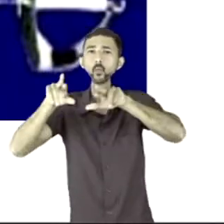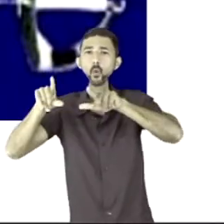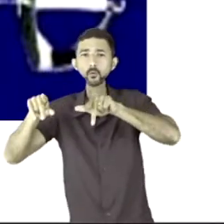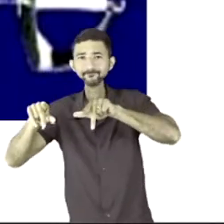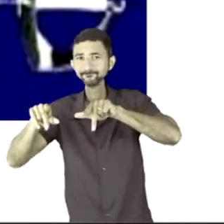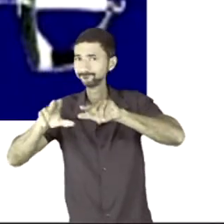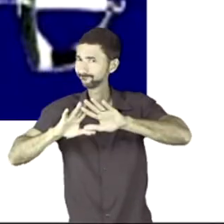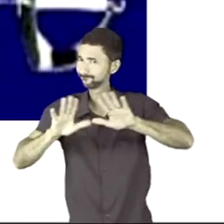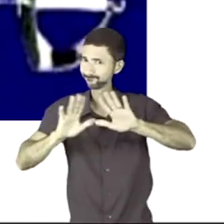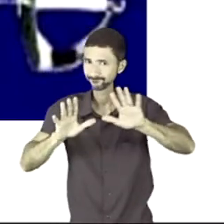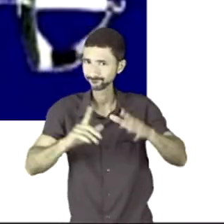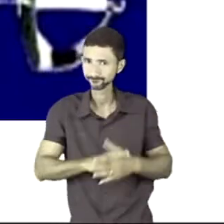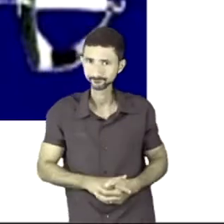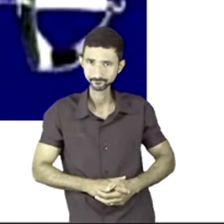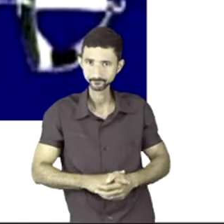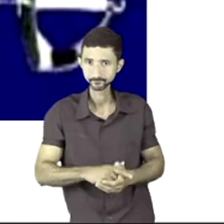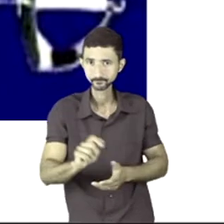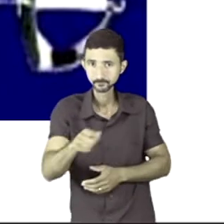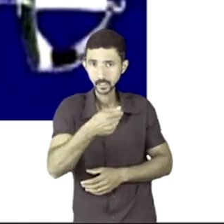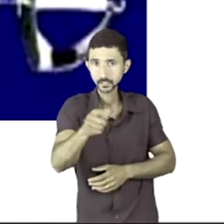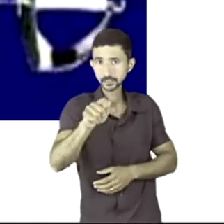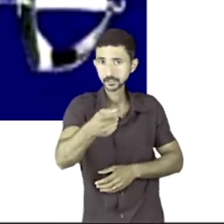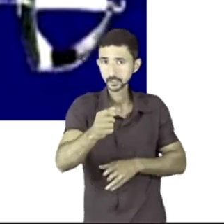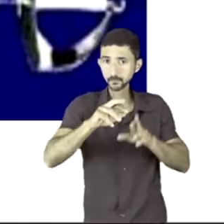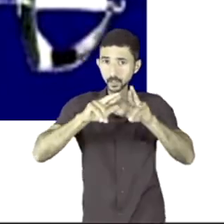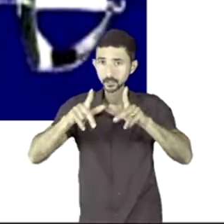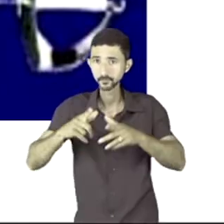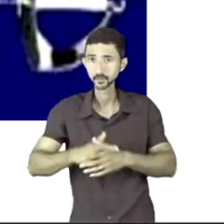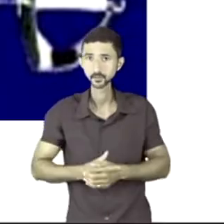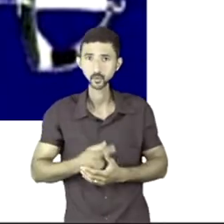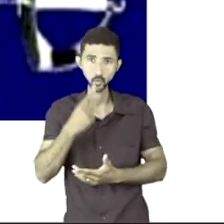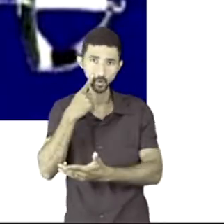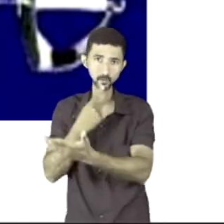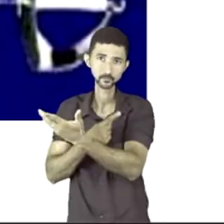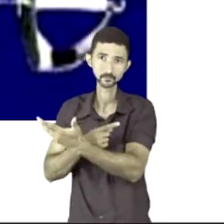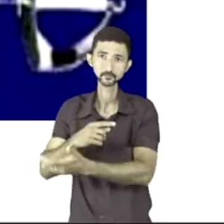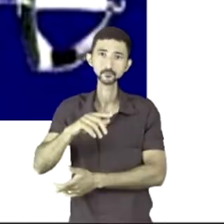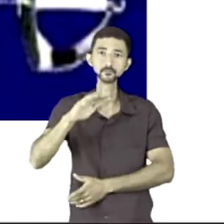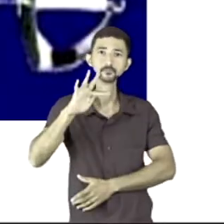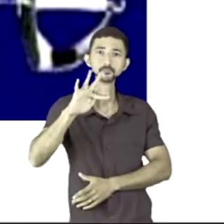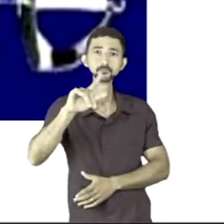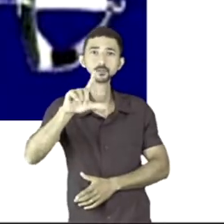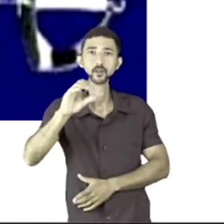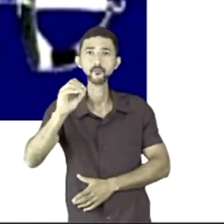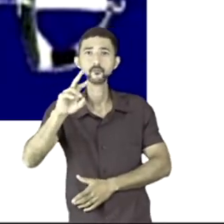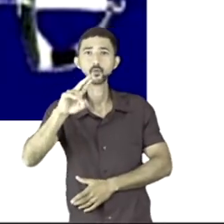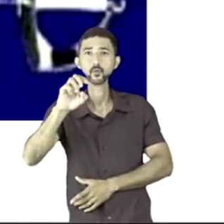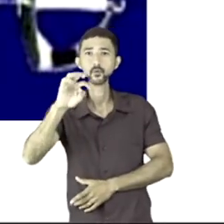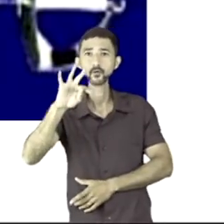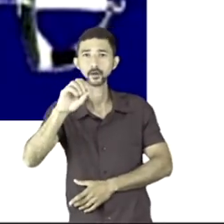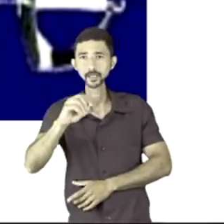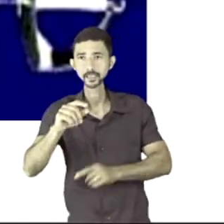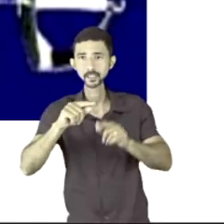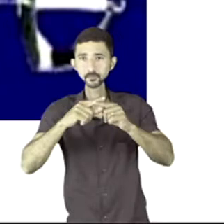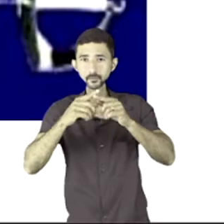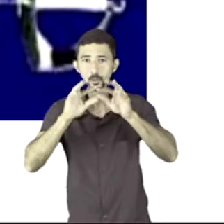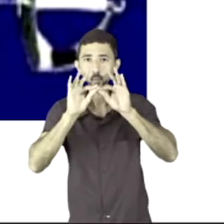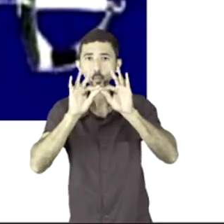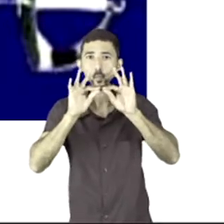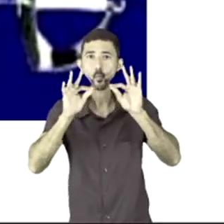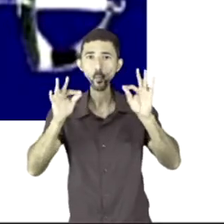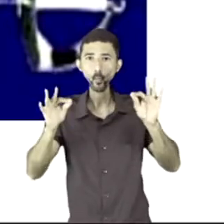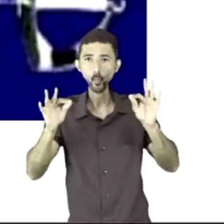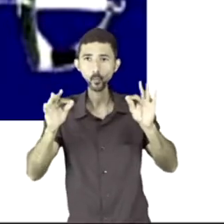iguais. Mas na esgrima existe uma diferença. Você tem o florete, que é uma espada um pouco mais